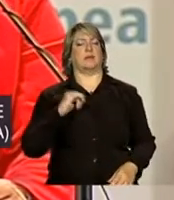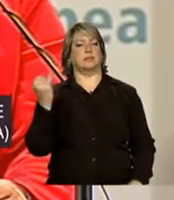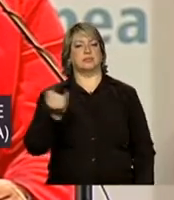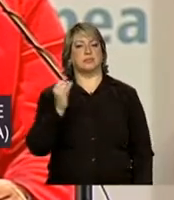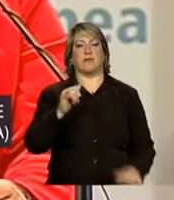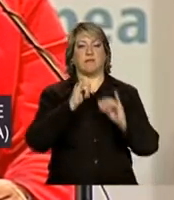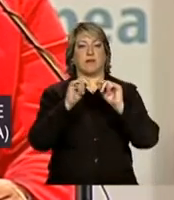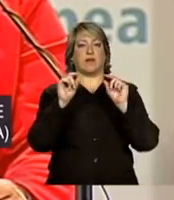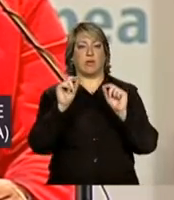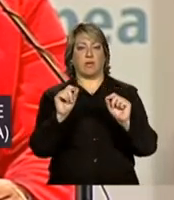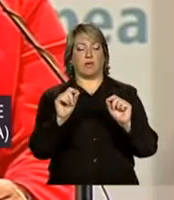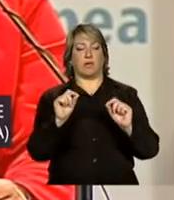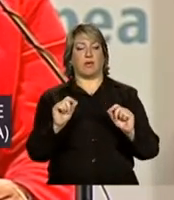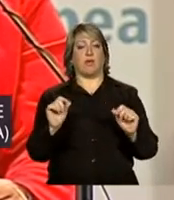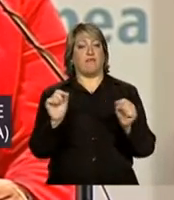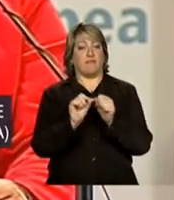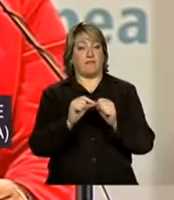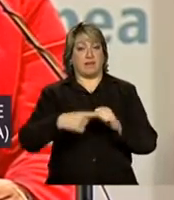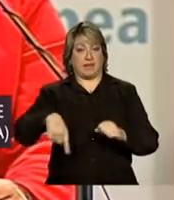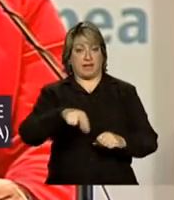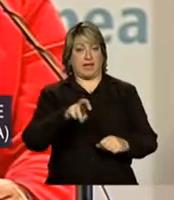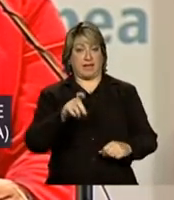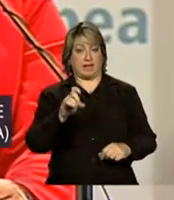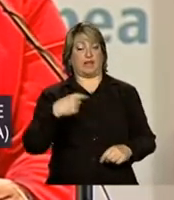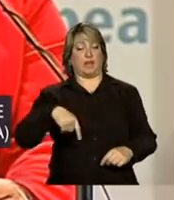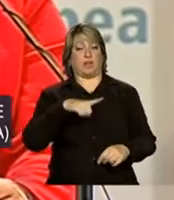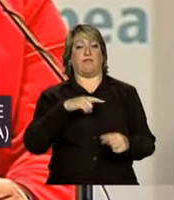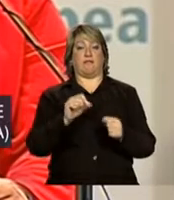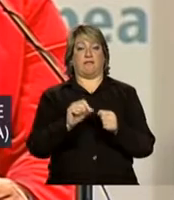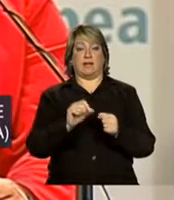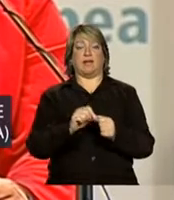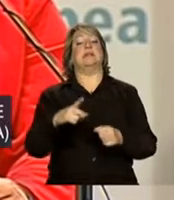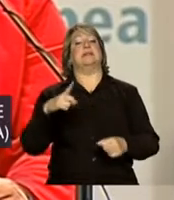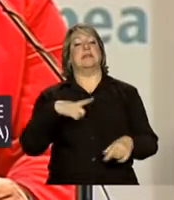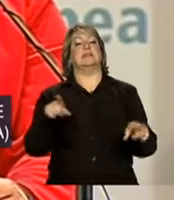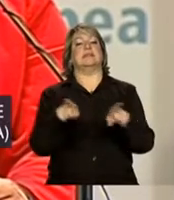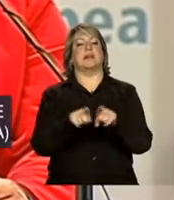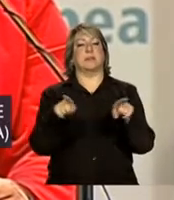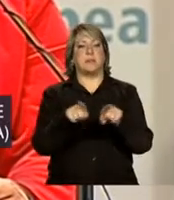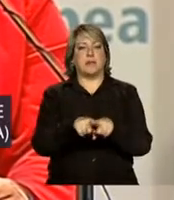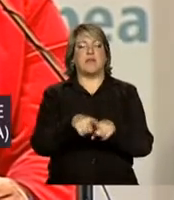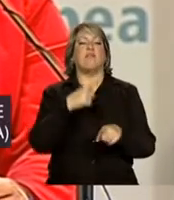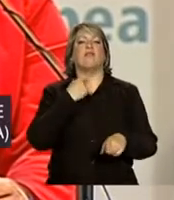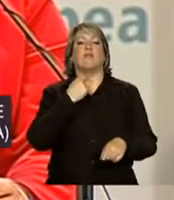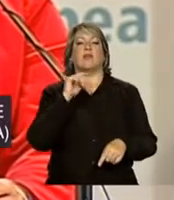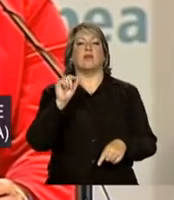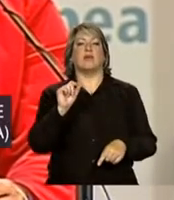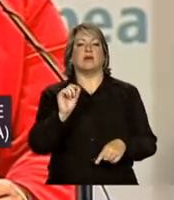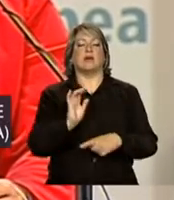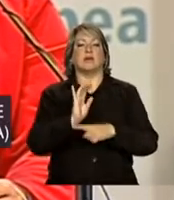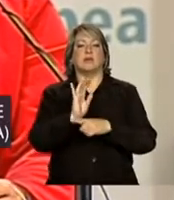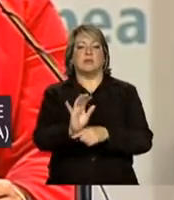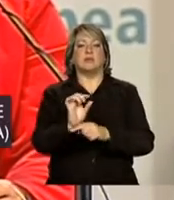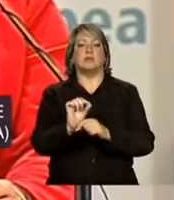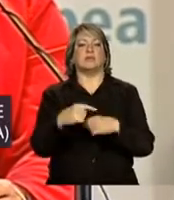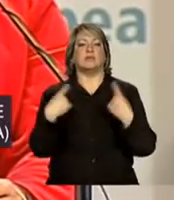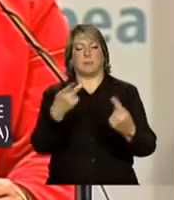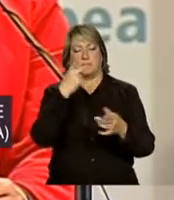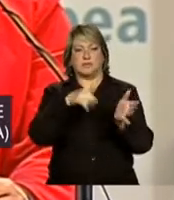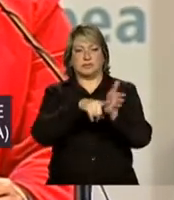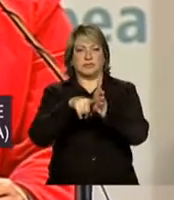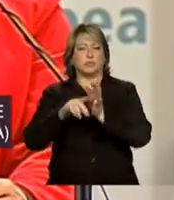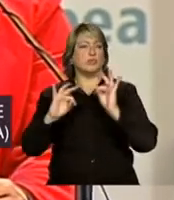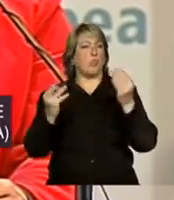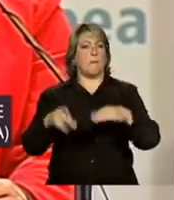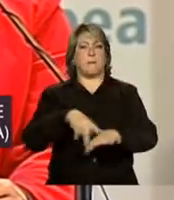destacar que a formação das redes que temos montado tem tido também o intuito de contemplar pesquisadores de todo o país,